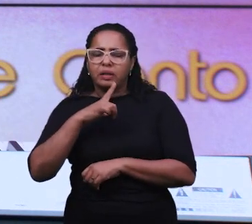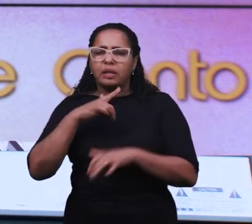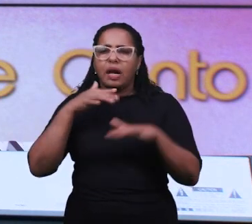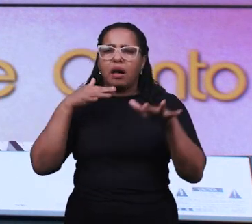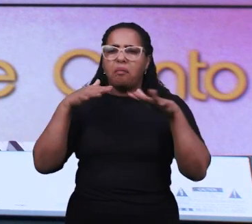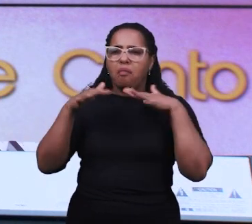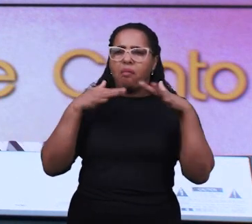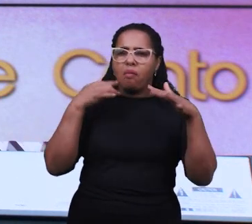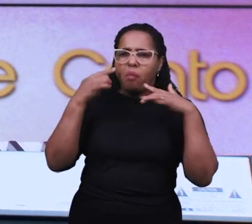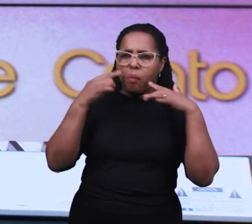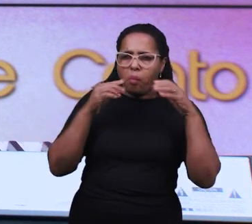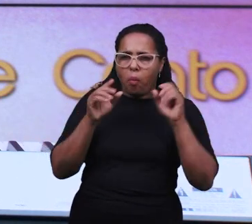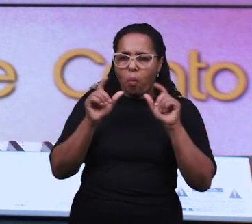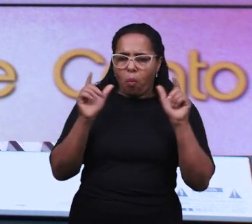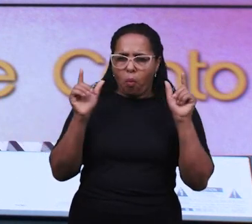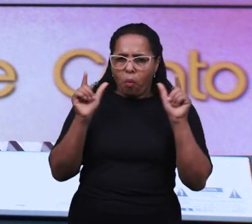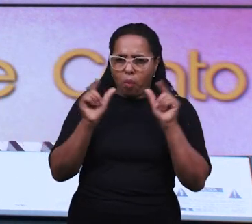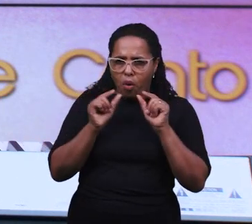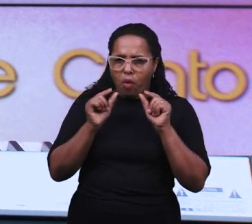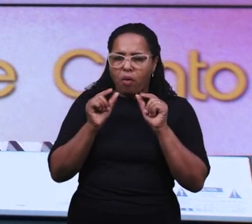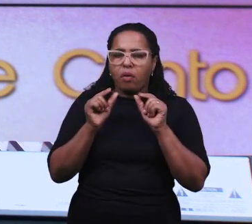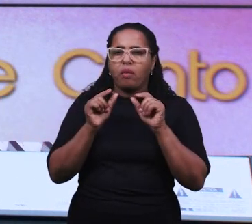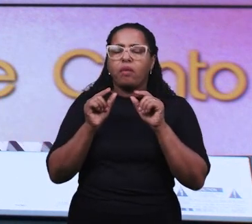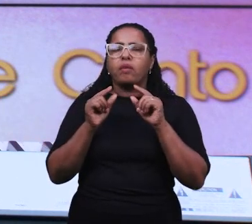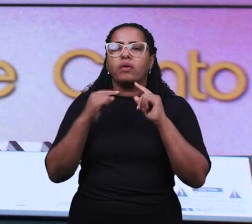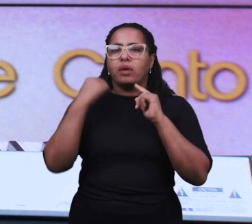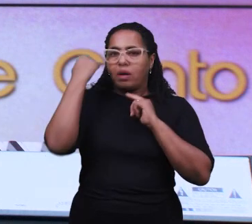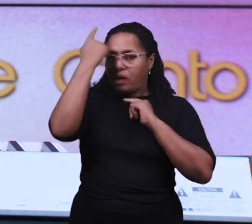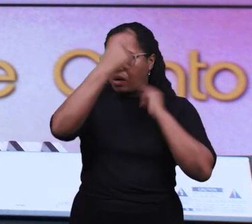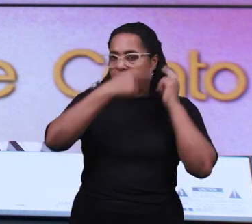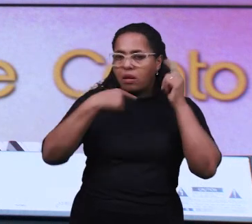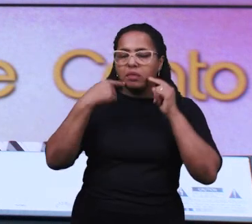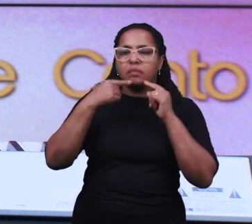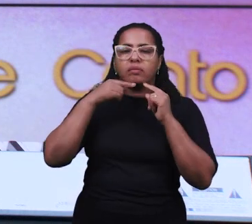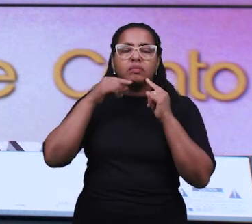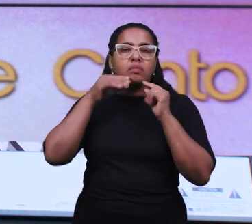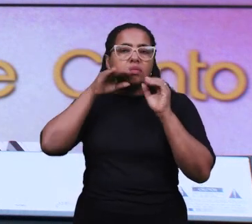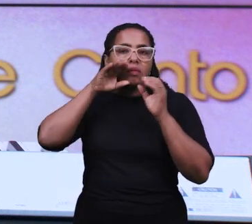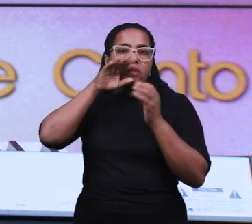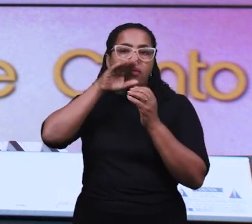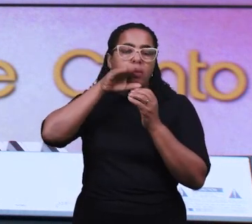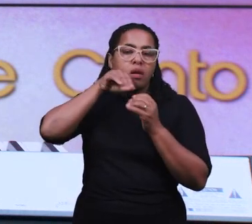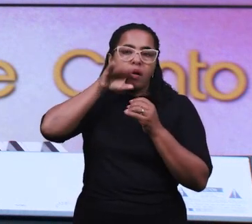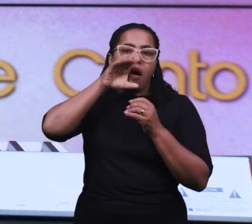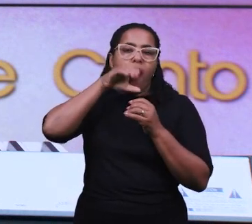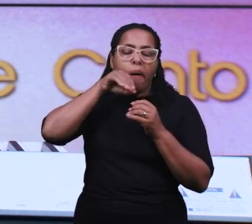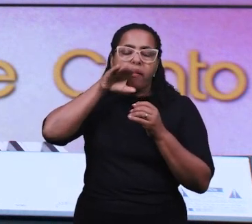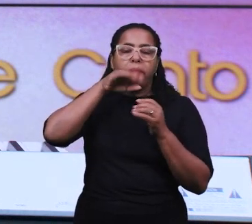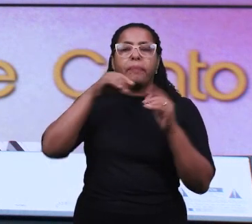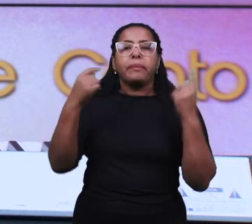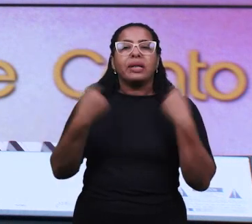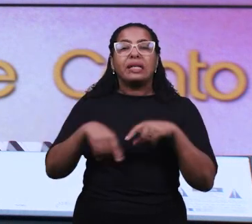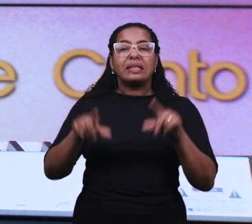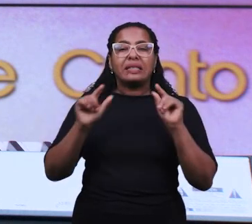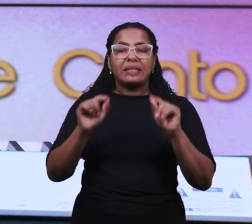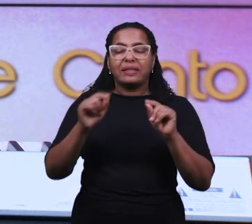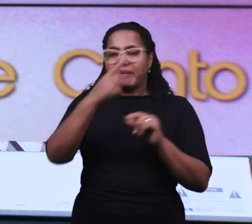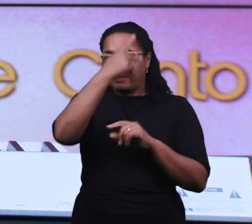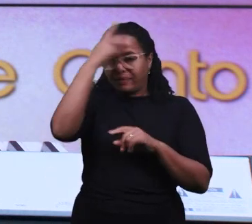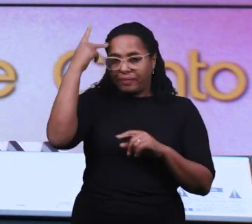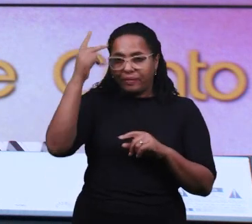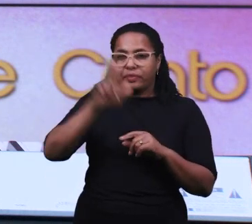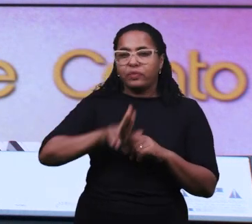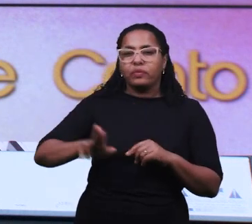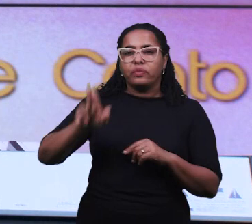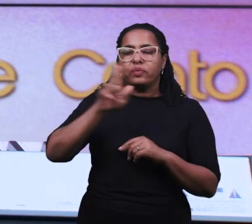pouca movimentação na estrutura facial e nos articuladores, é interessante sim que essa